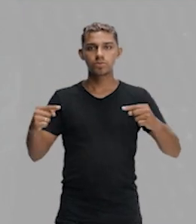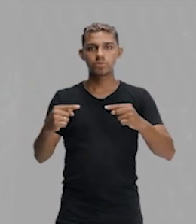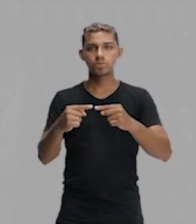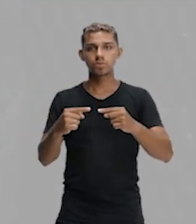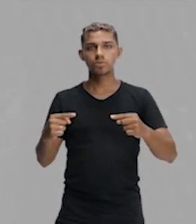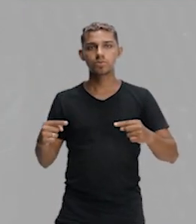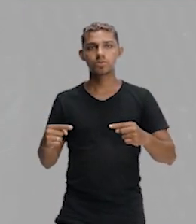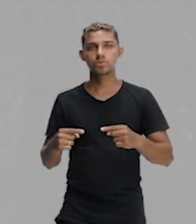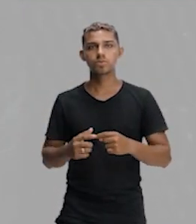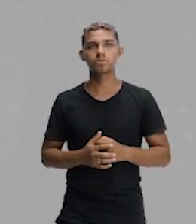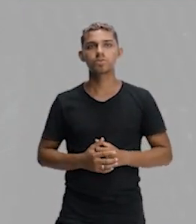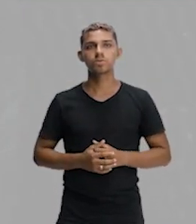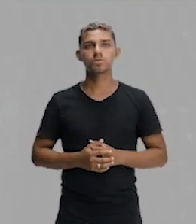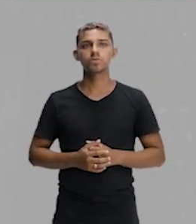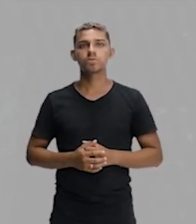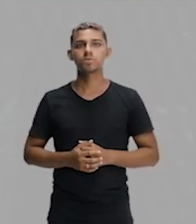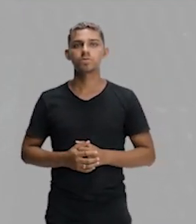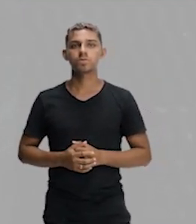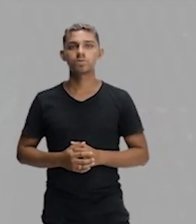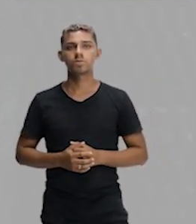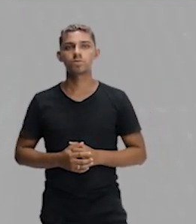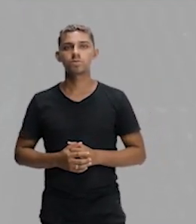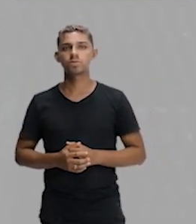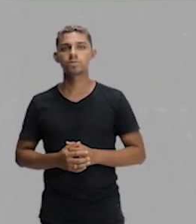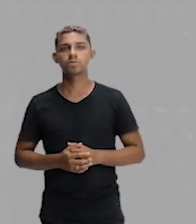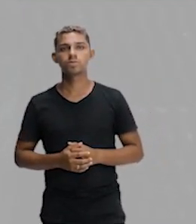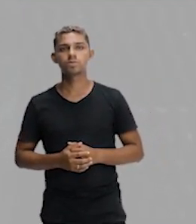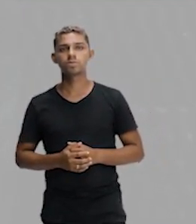paralelas, ok?